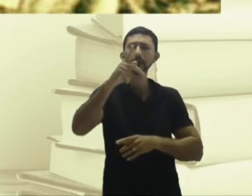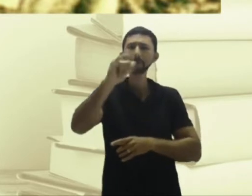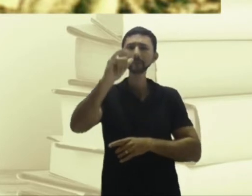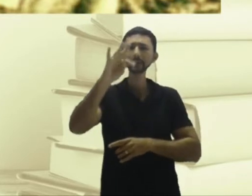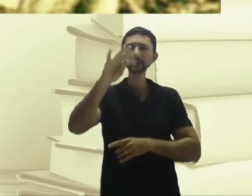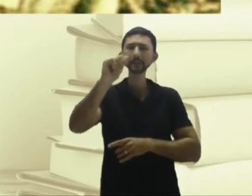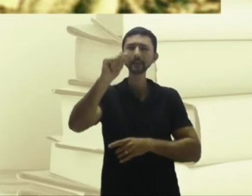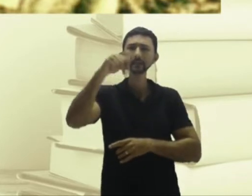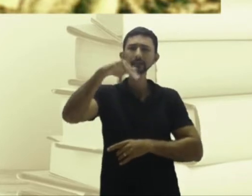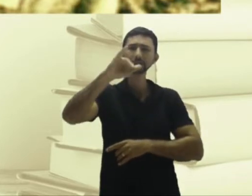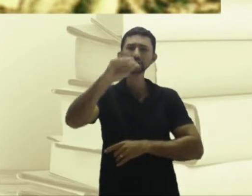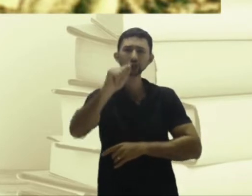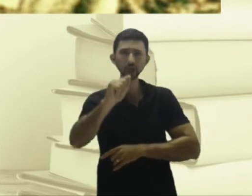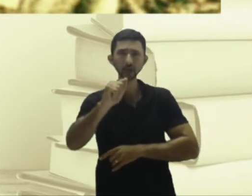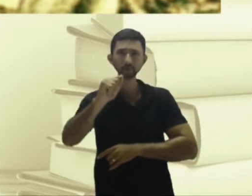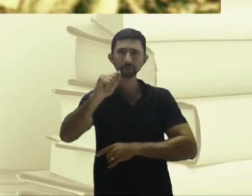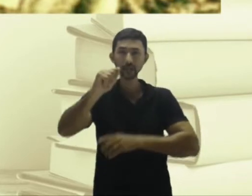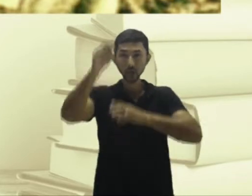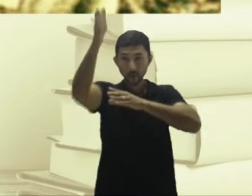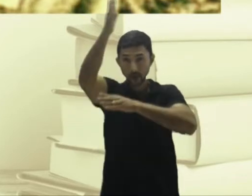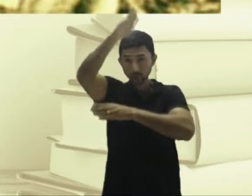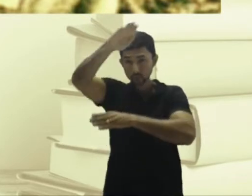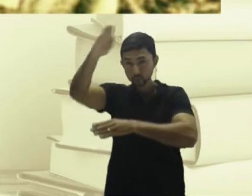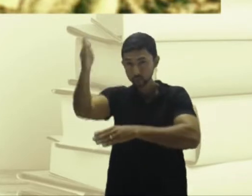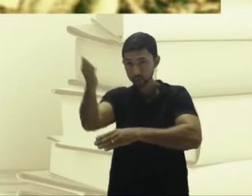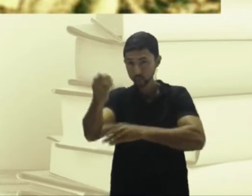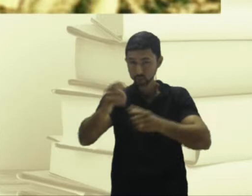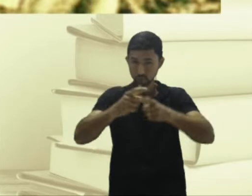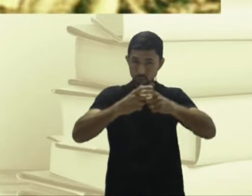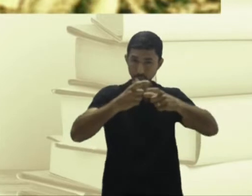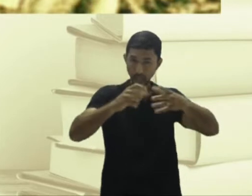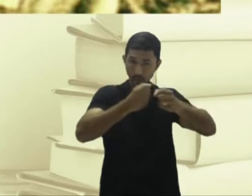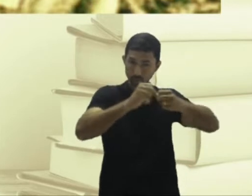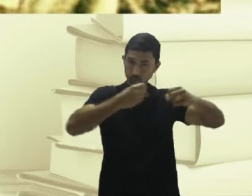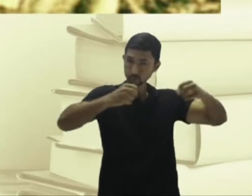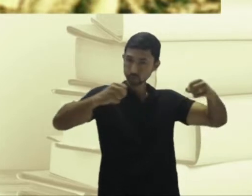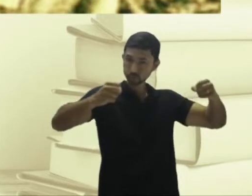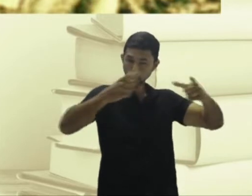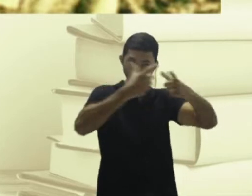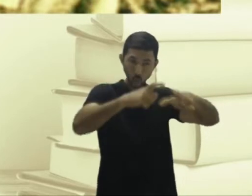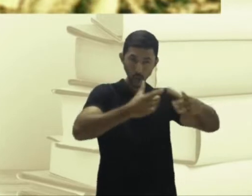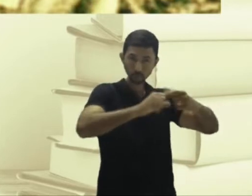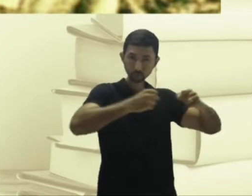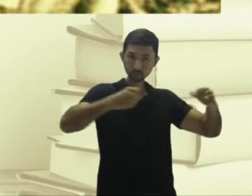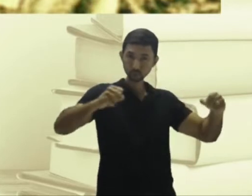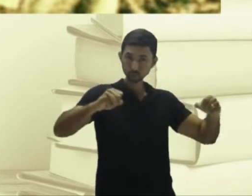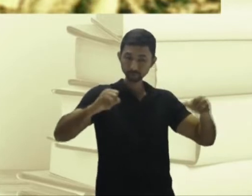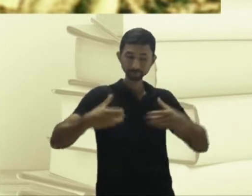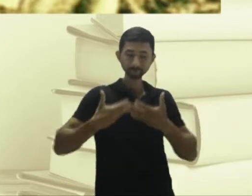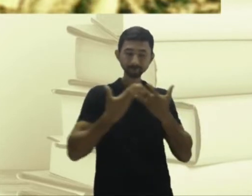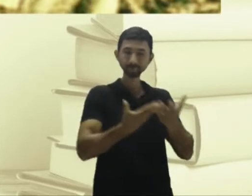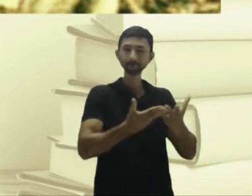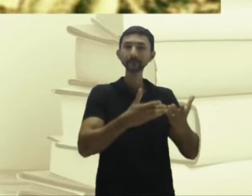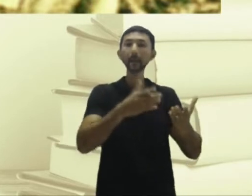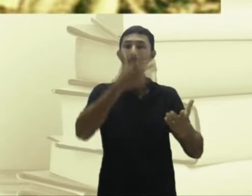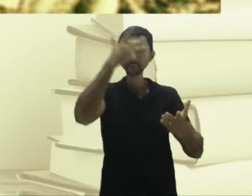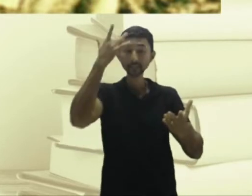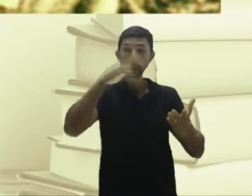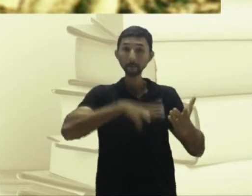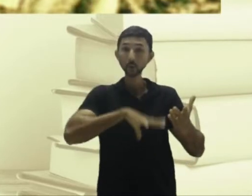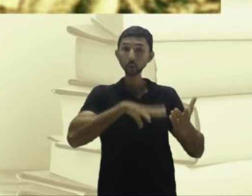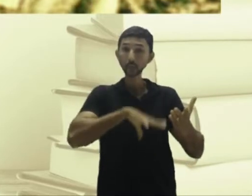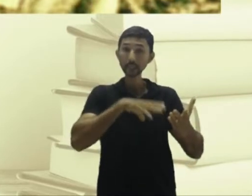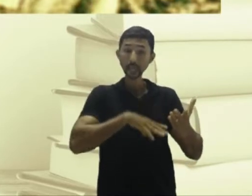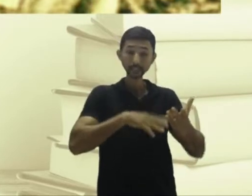faixas de terra que foram dadas para serem administradas a nobres portugueses, tá? E esses